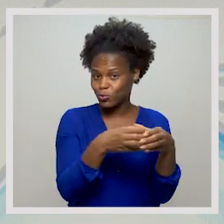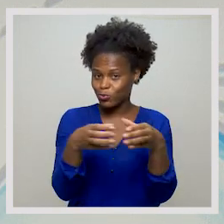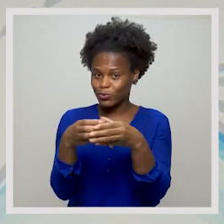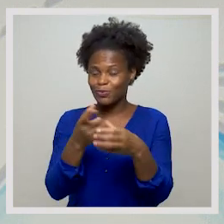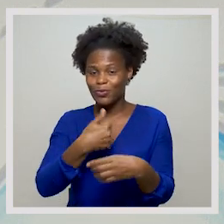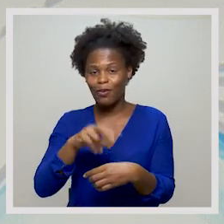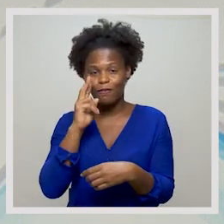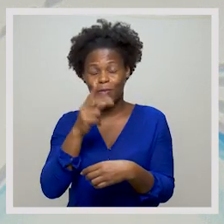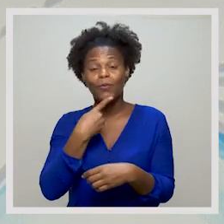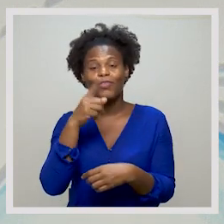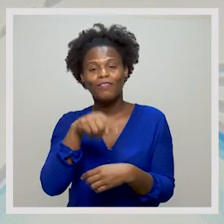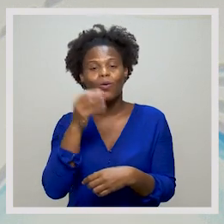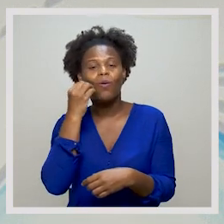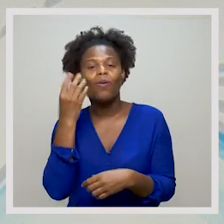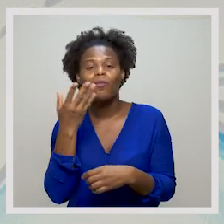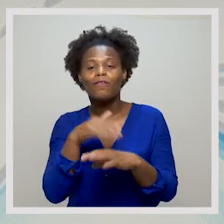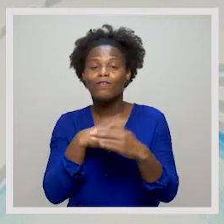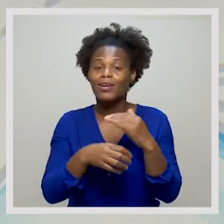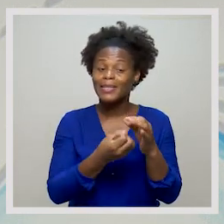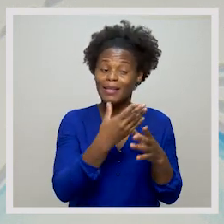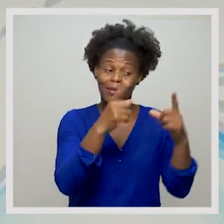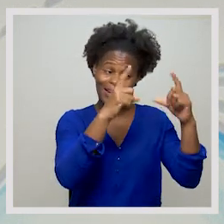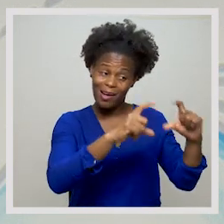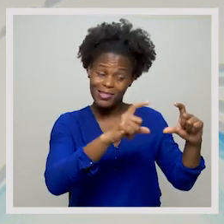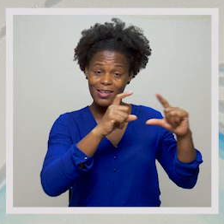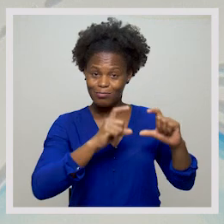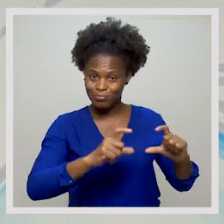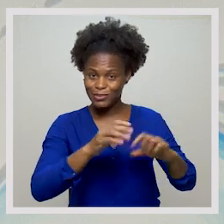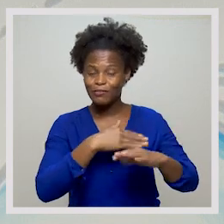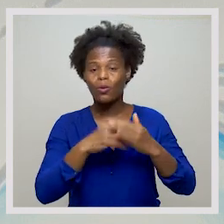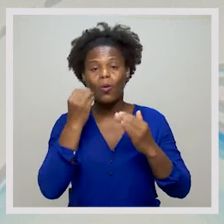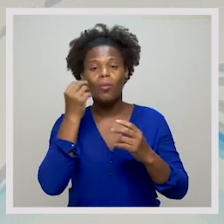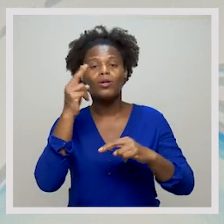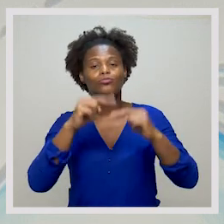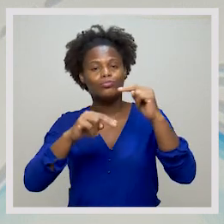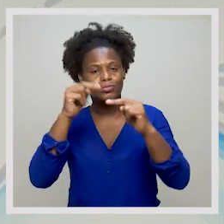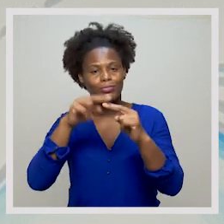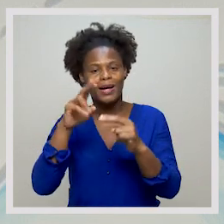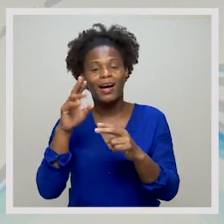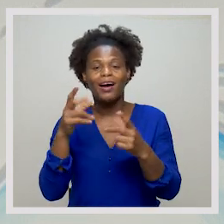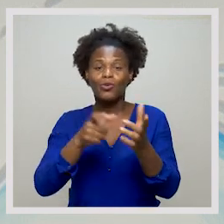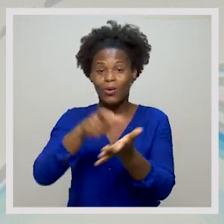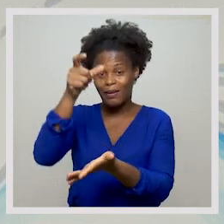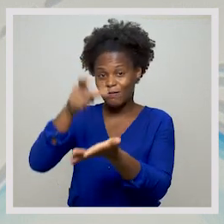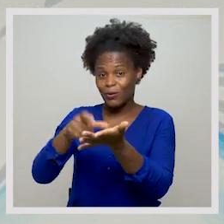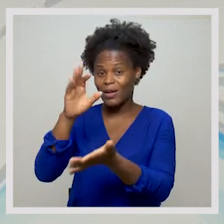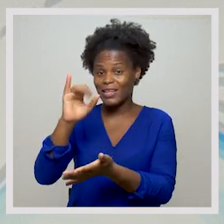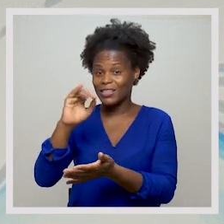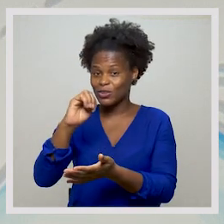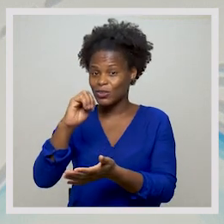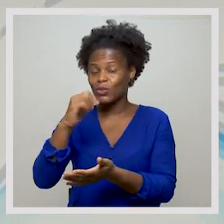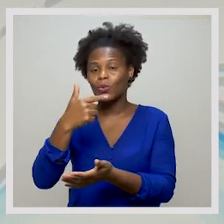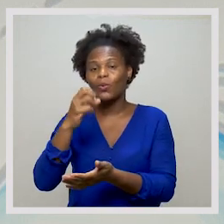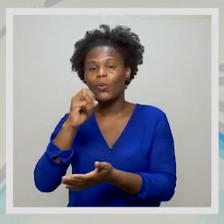agrupados. Vimos mais uma vez como é que se formam as classes, como é que se constrói o histograma referente a cada